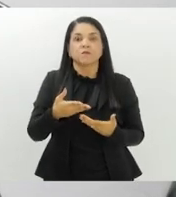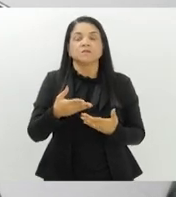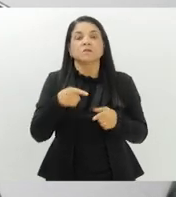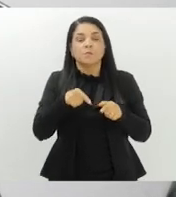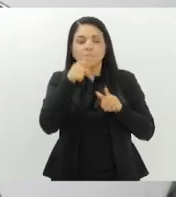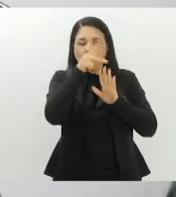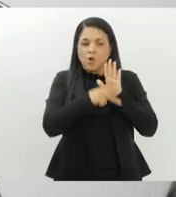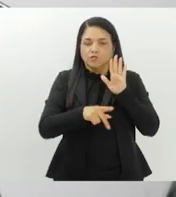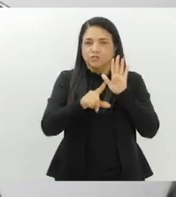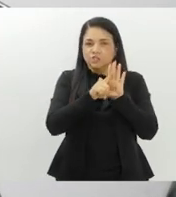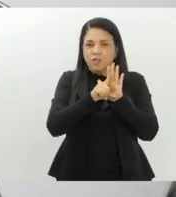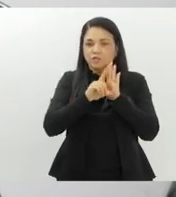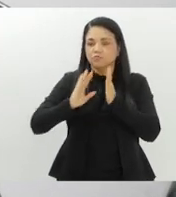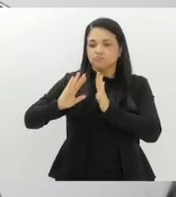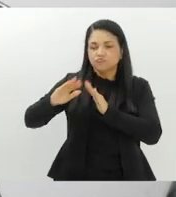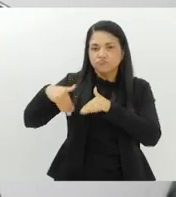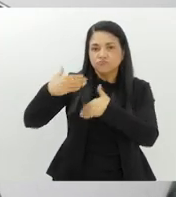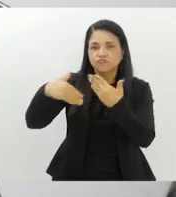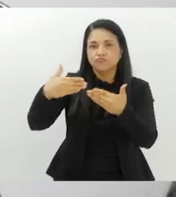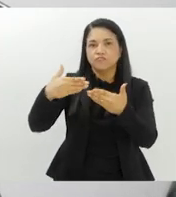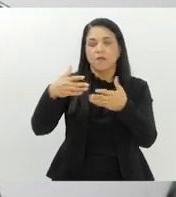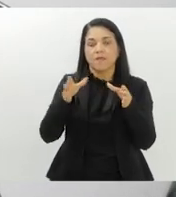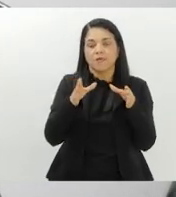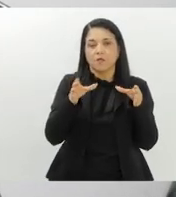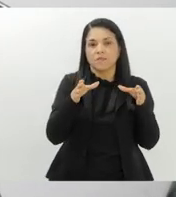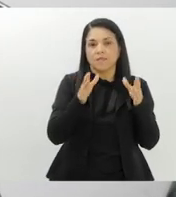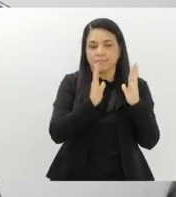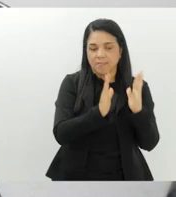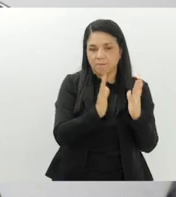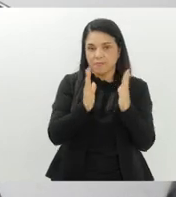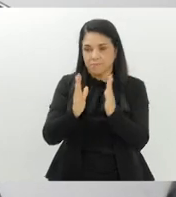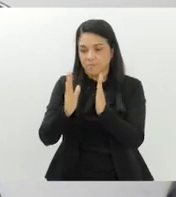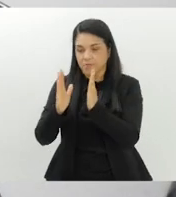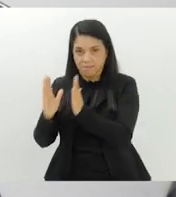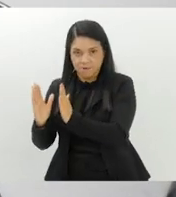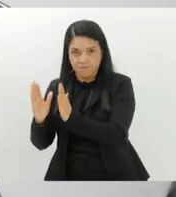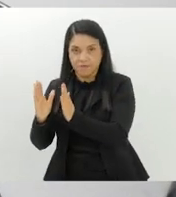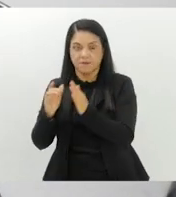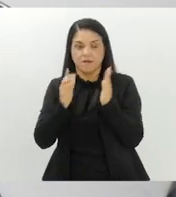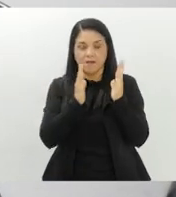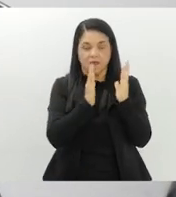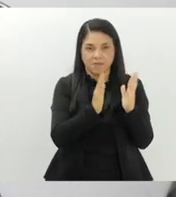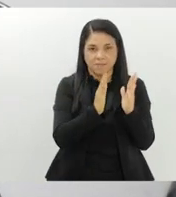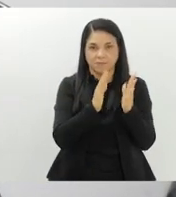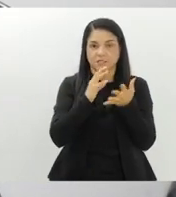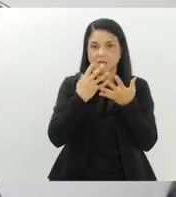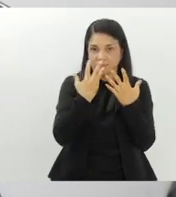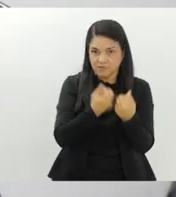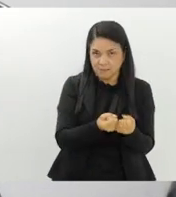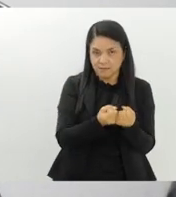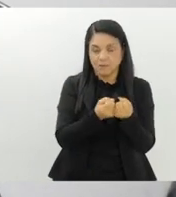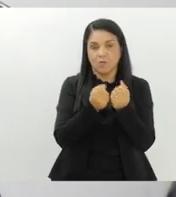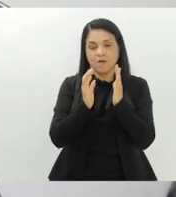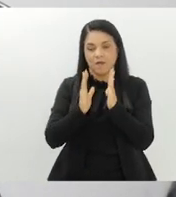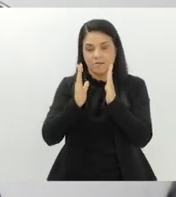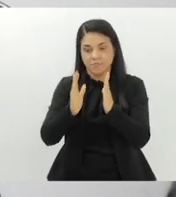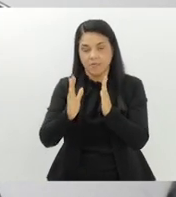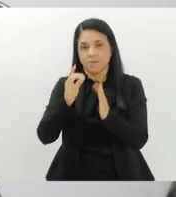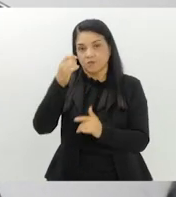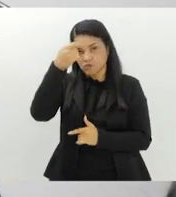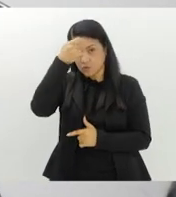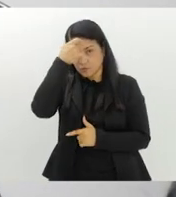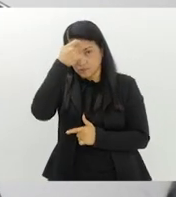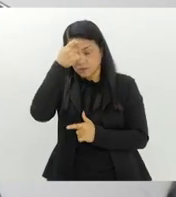esse projeto ele vai ser desenvolvido em várias etapas. Etapas de adesão, uma etapa de